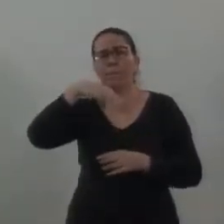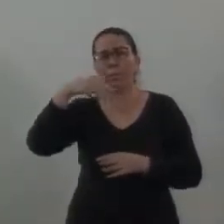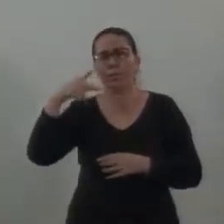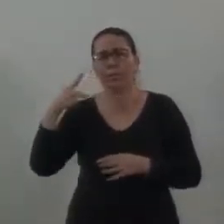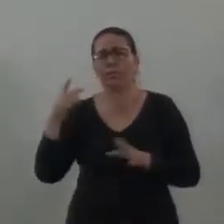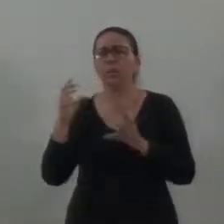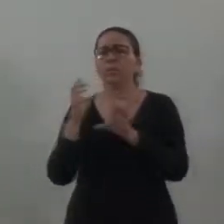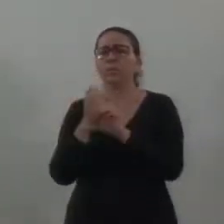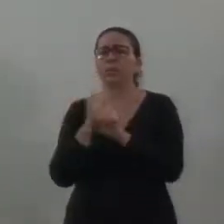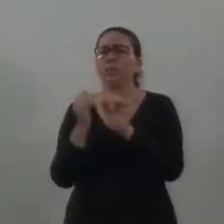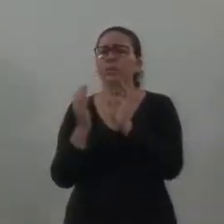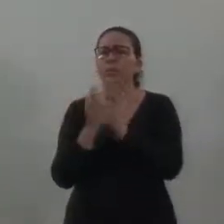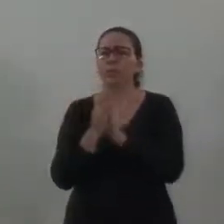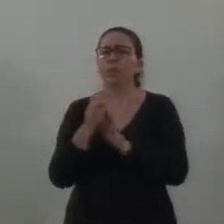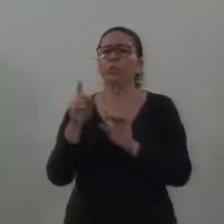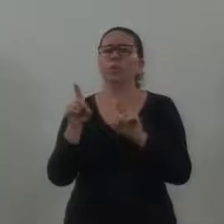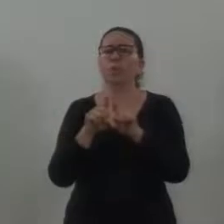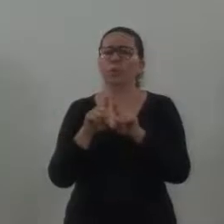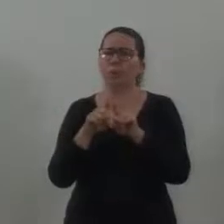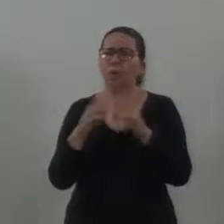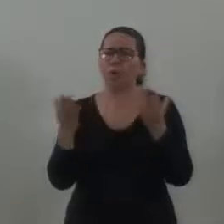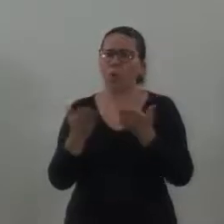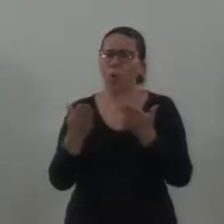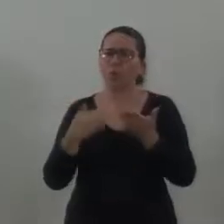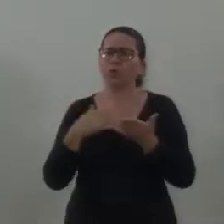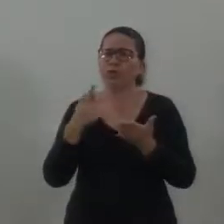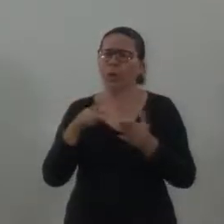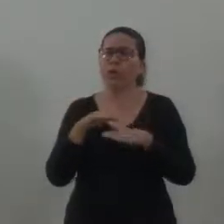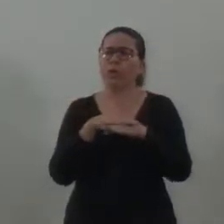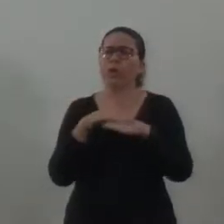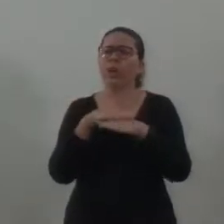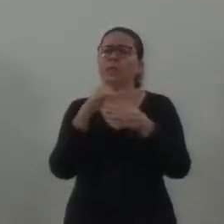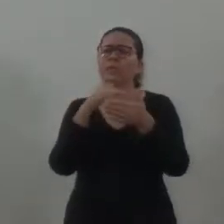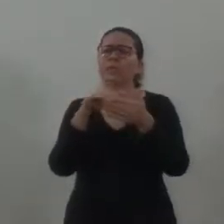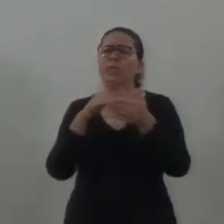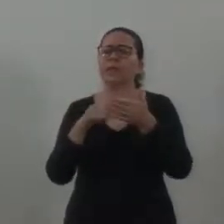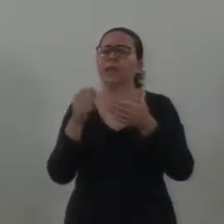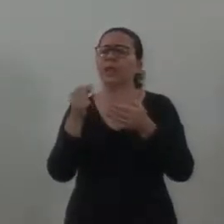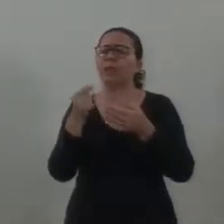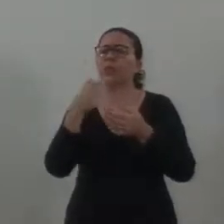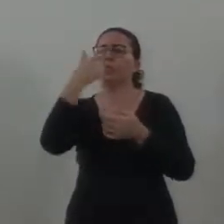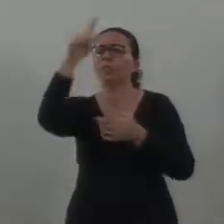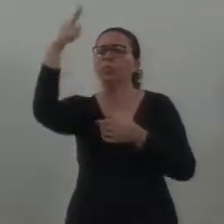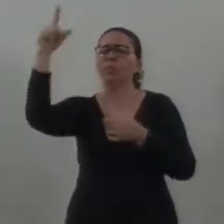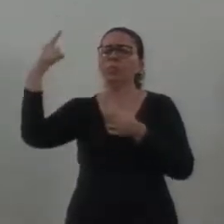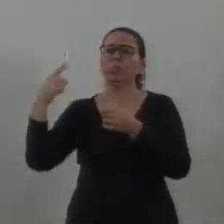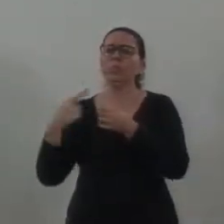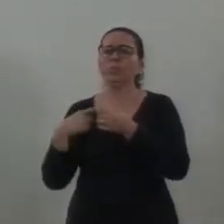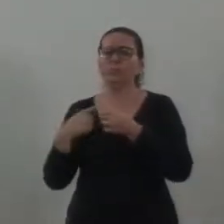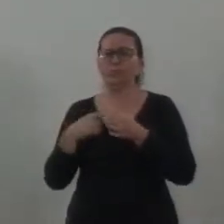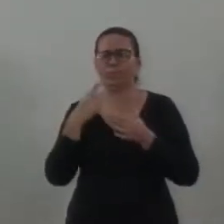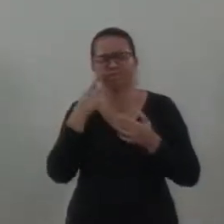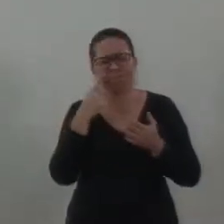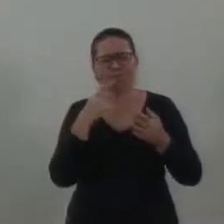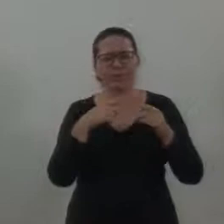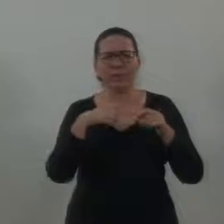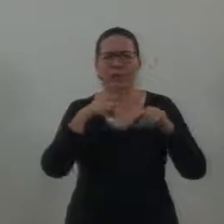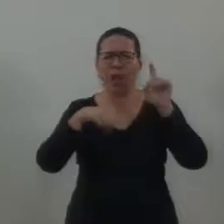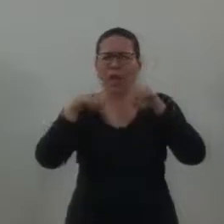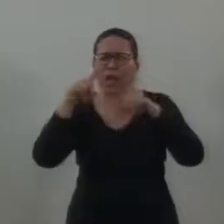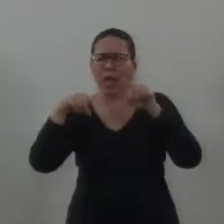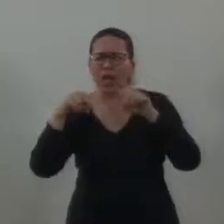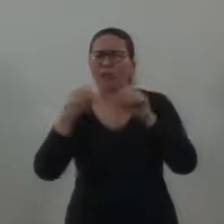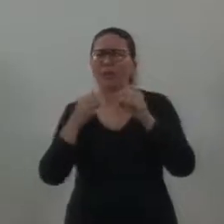Contas, falei no Tribunal de Contas hoje, falei com os secretários de finanças de outros municípios, analisei sites de